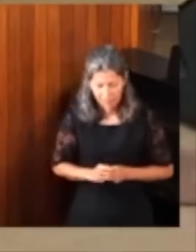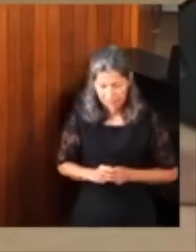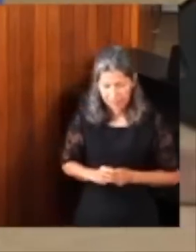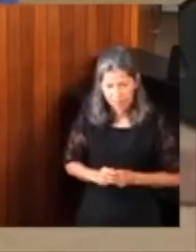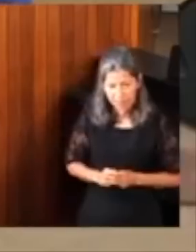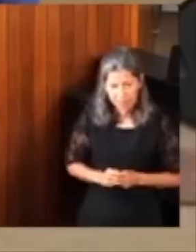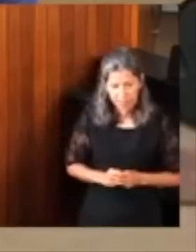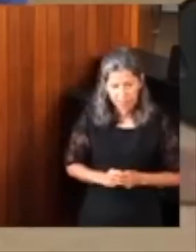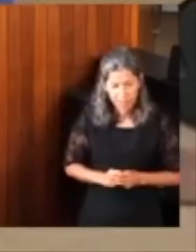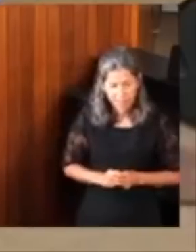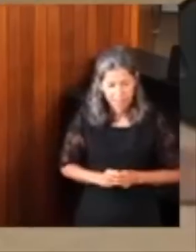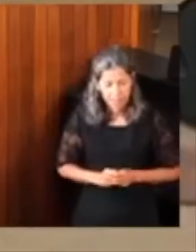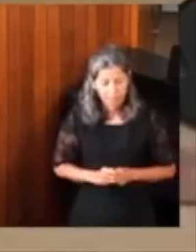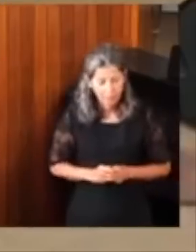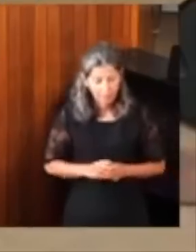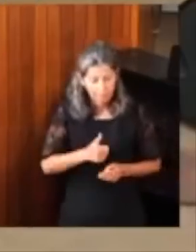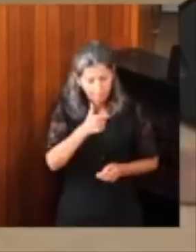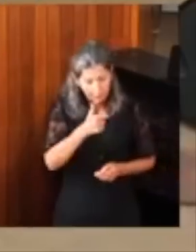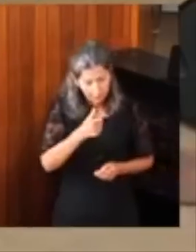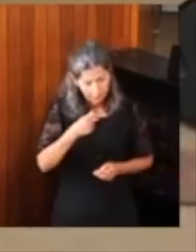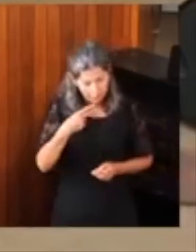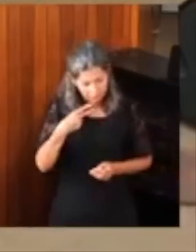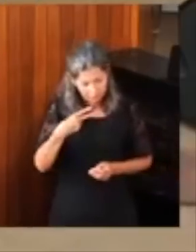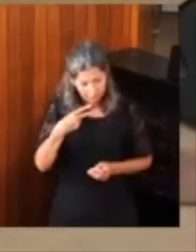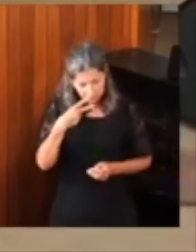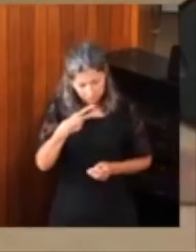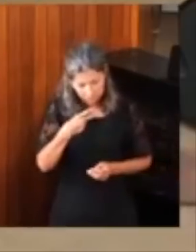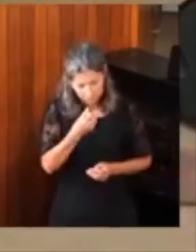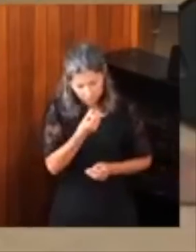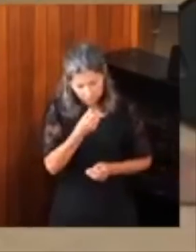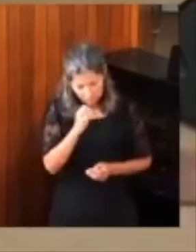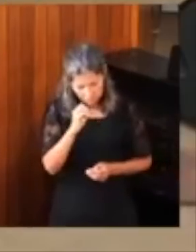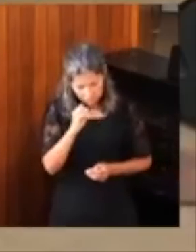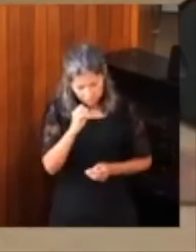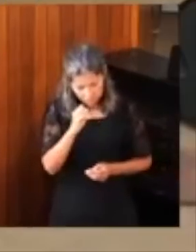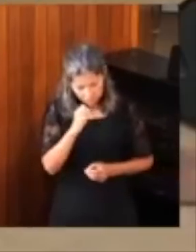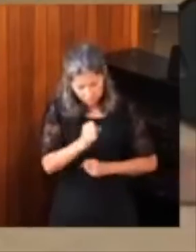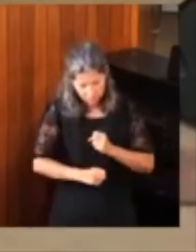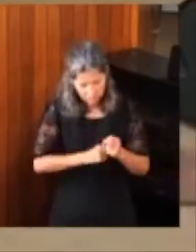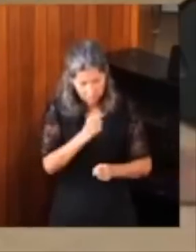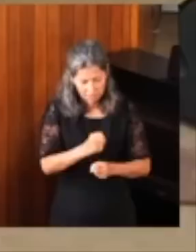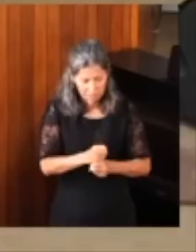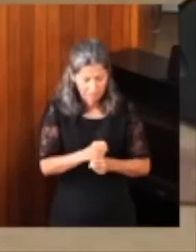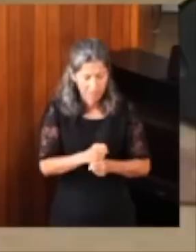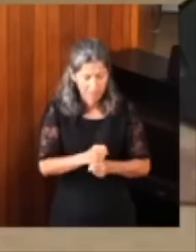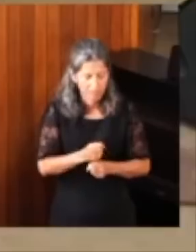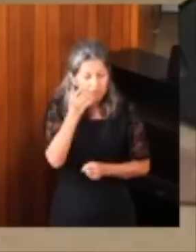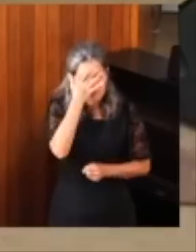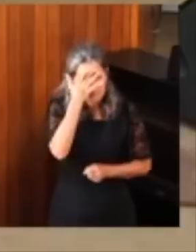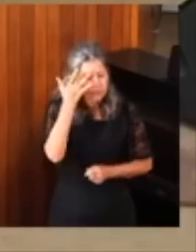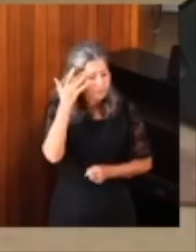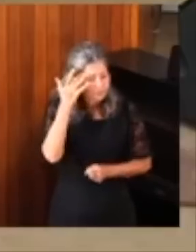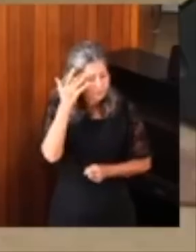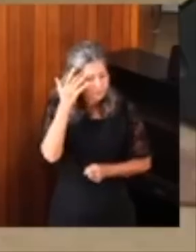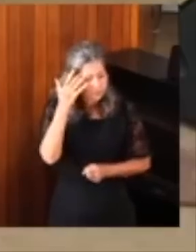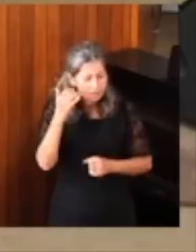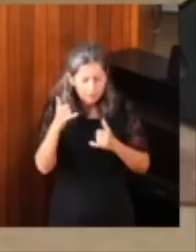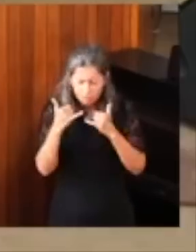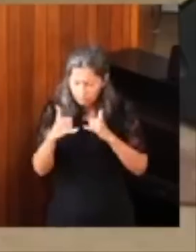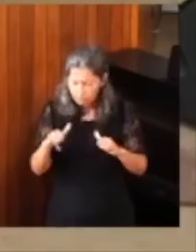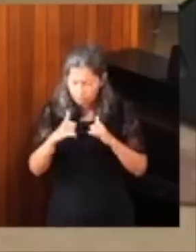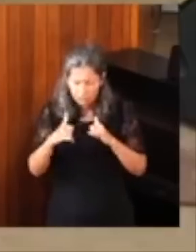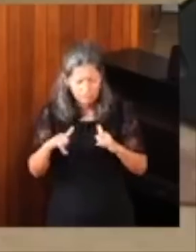né? Então, 1260 anos, essas testemunhas profetizam com pano de saco. Pano de saco representa